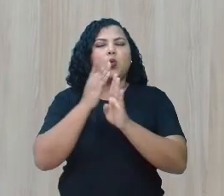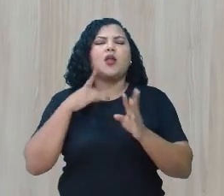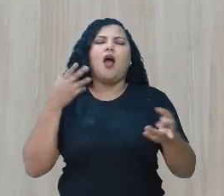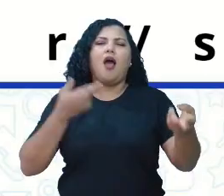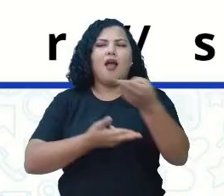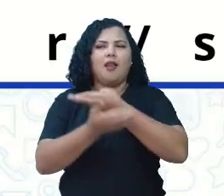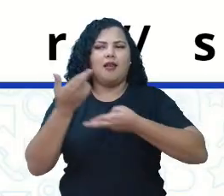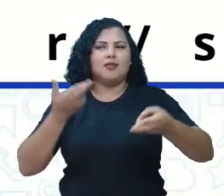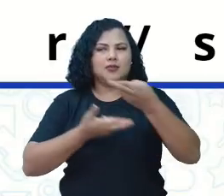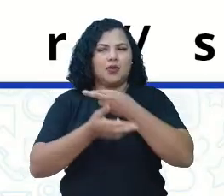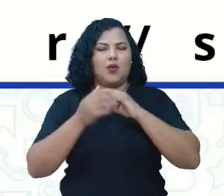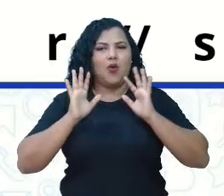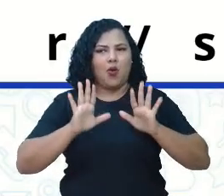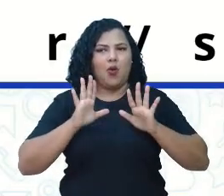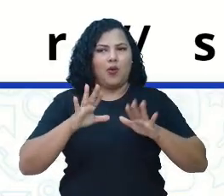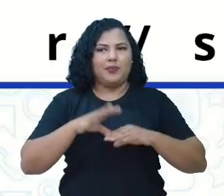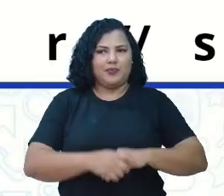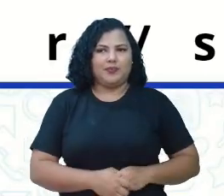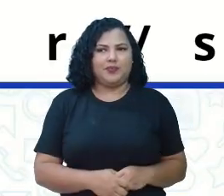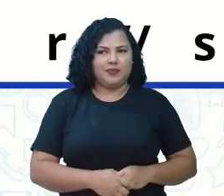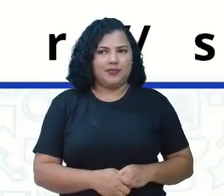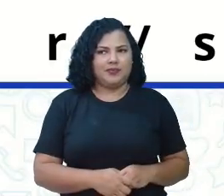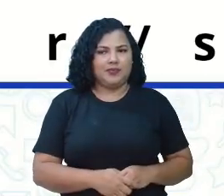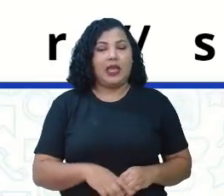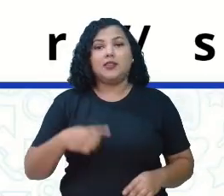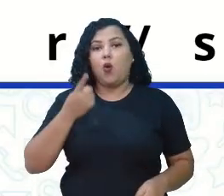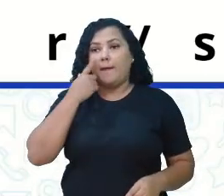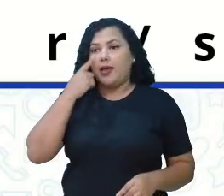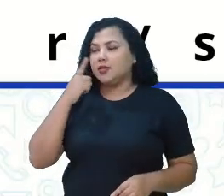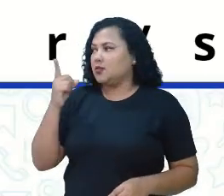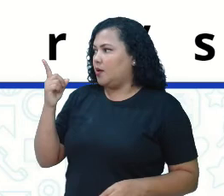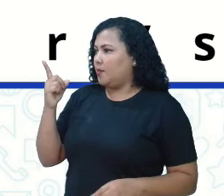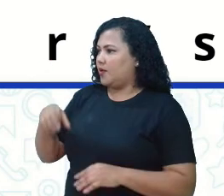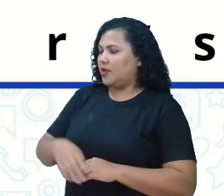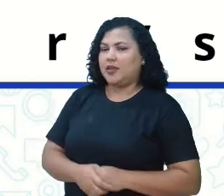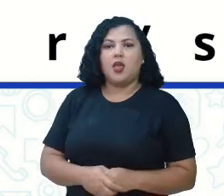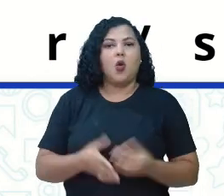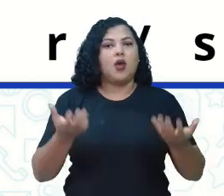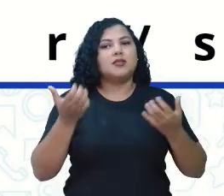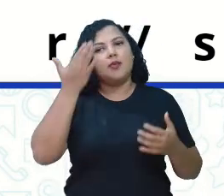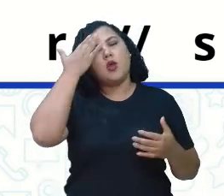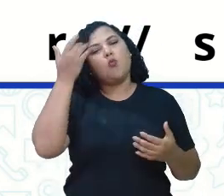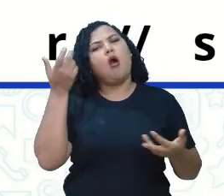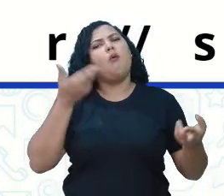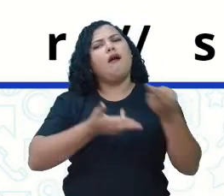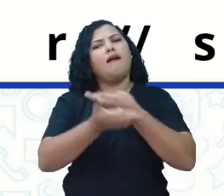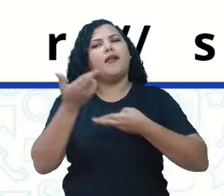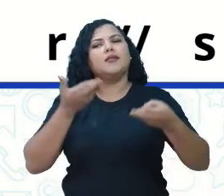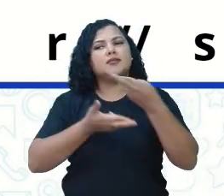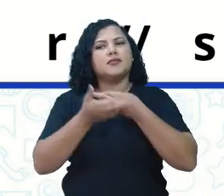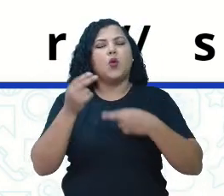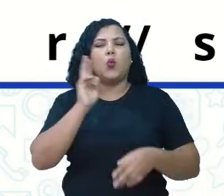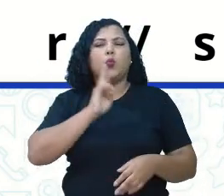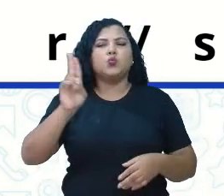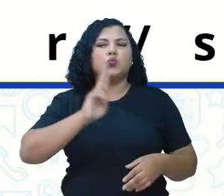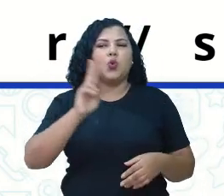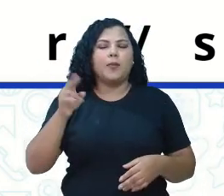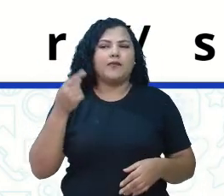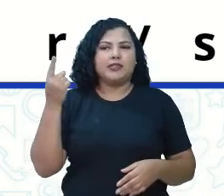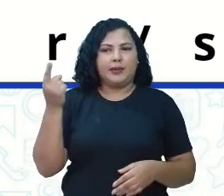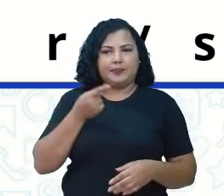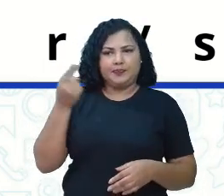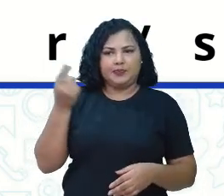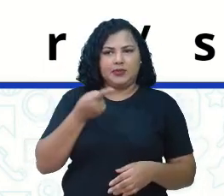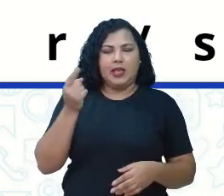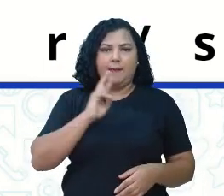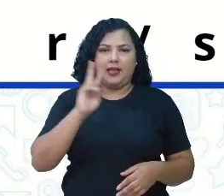relação aí, tá bom? Entre esses ângulos. Então pode observar que eu quero saber qual é a relação, qual é a nomenclatura que eu vou dar para